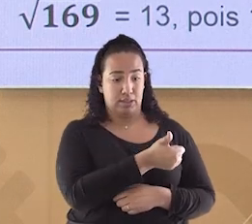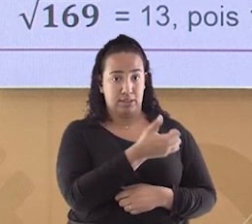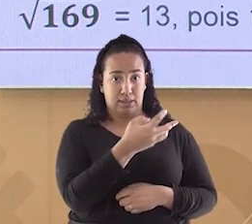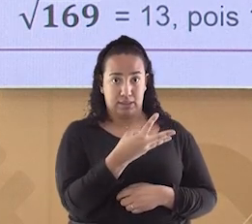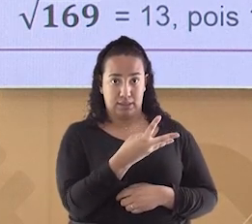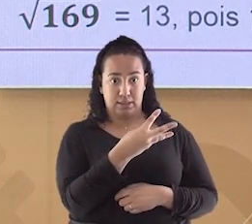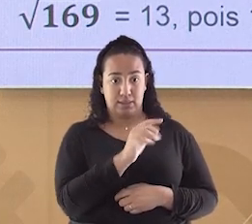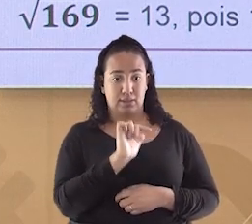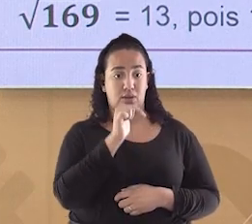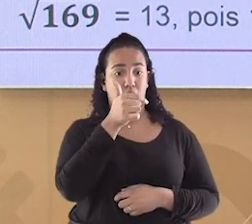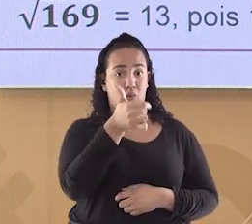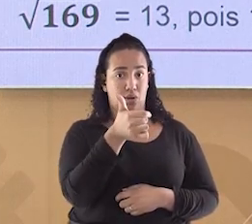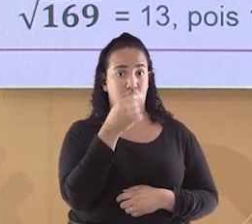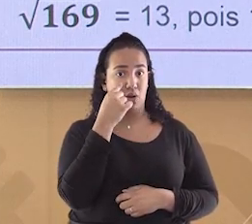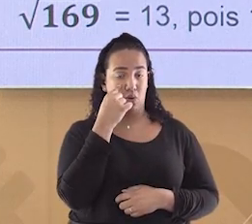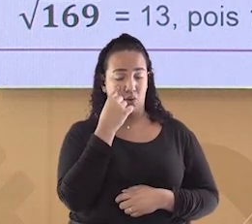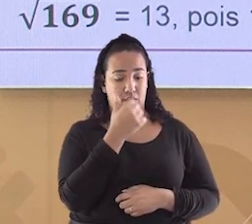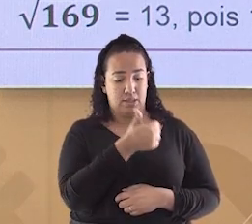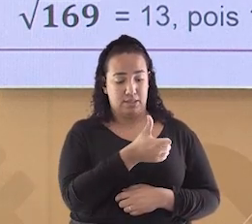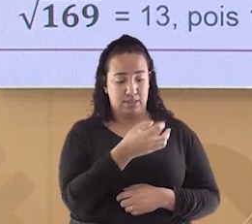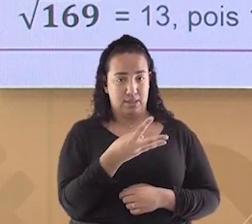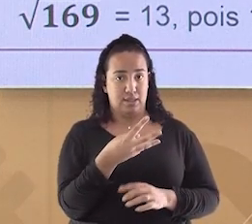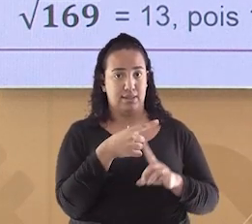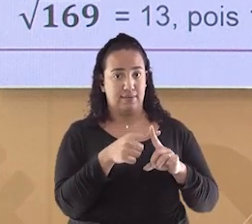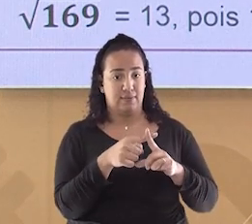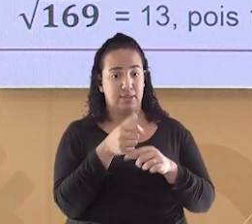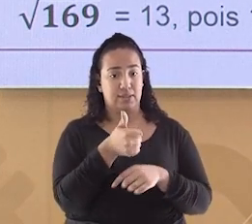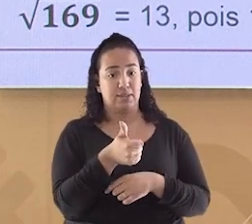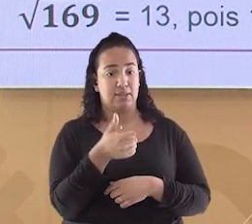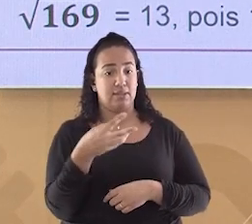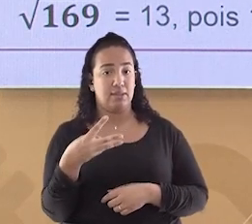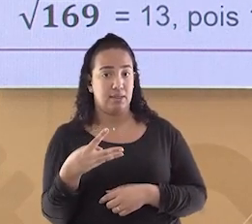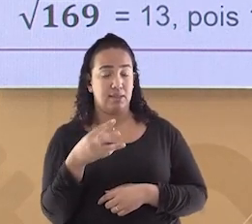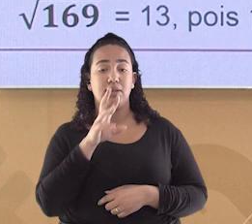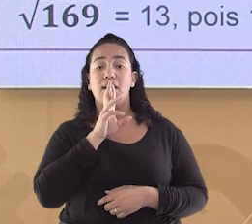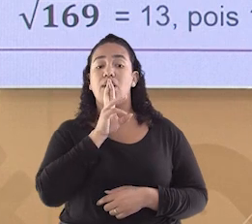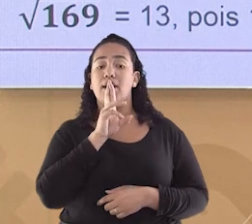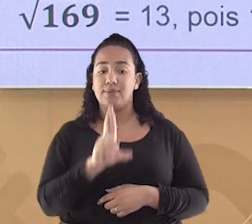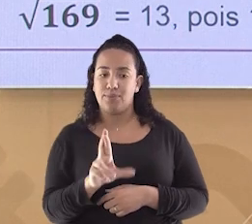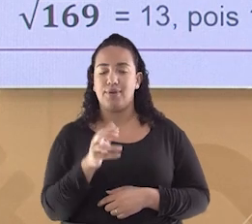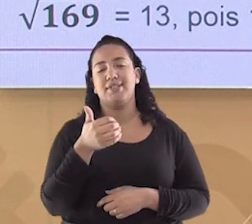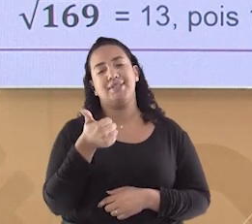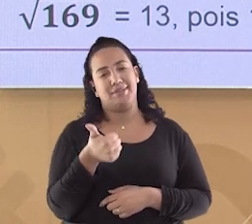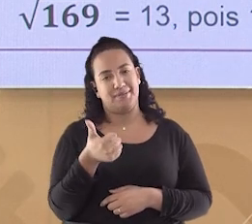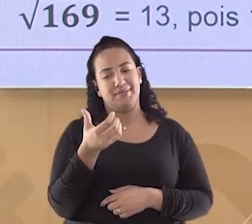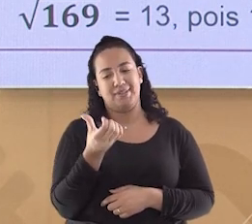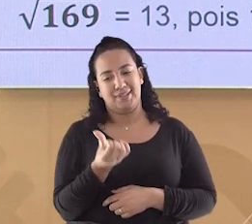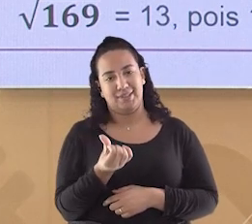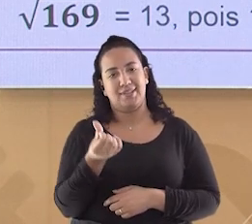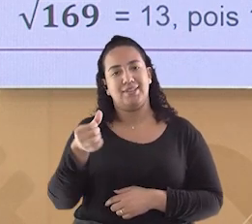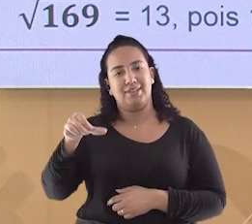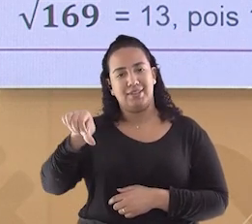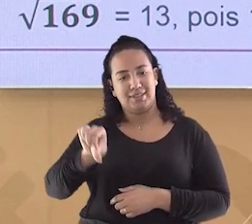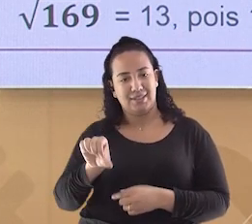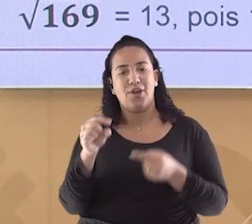13 ao quadrado, que é 13 vezes 13, iremos encontrar exatamente o